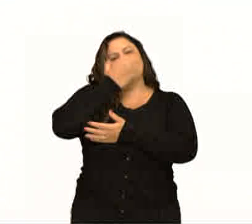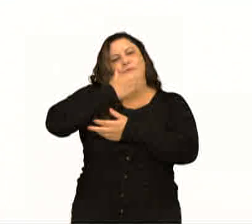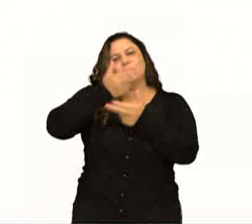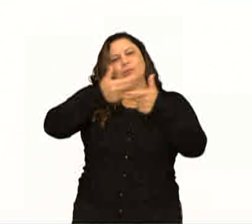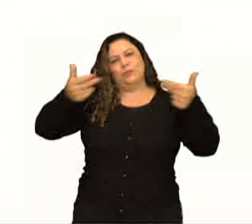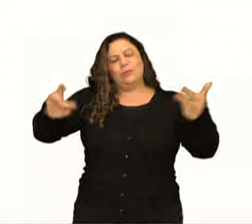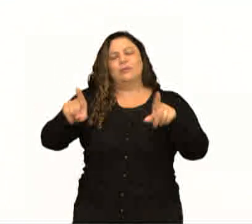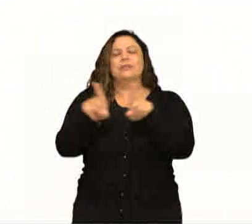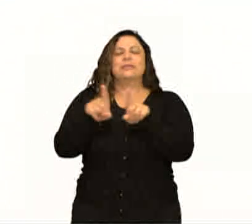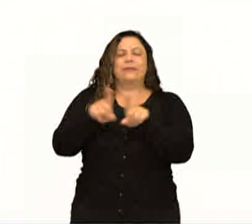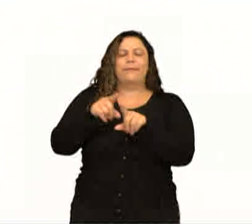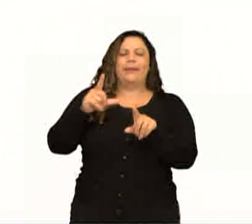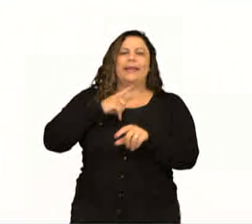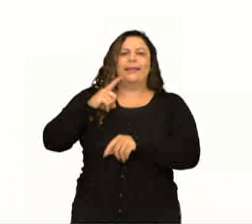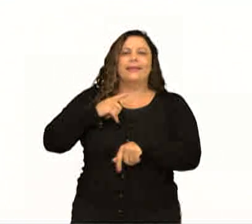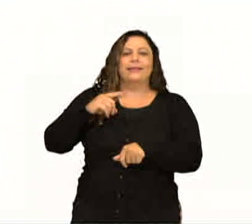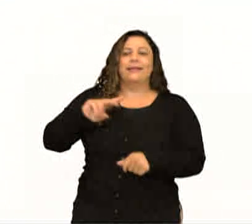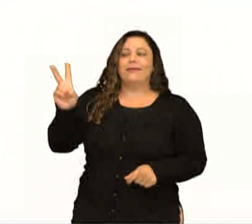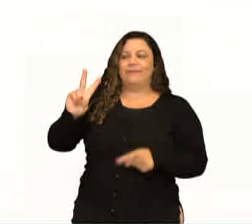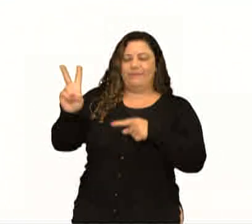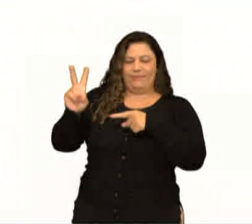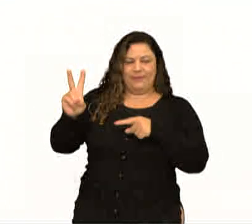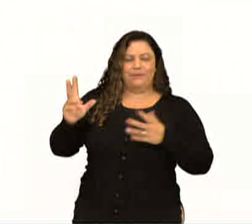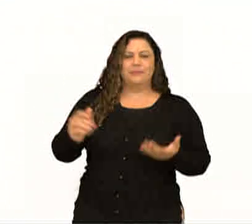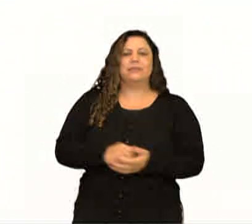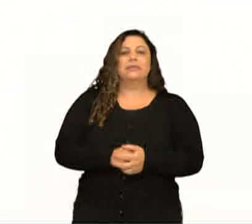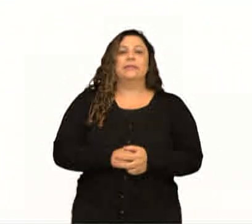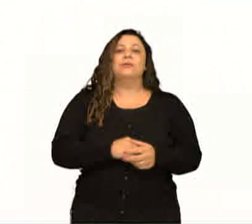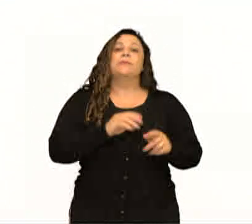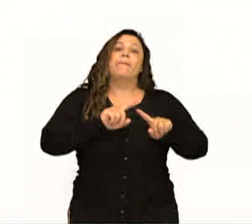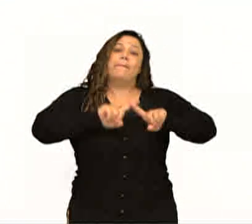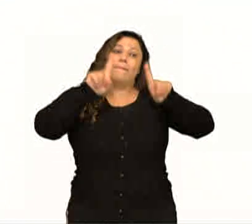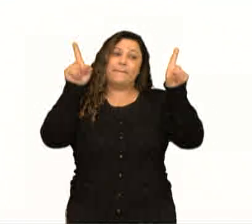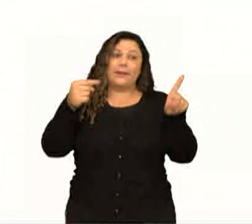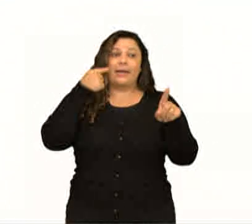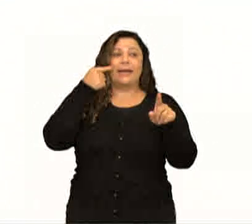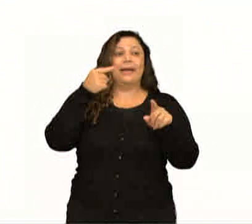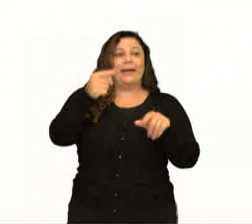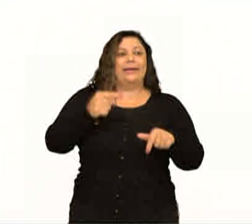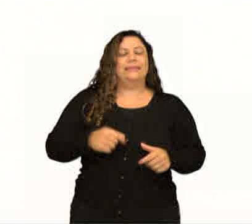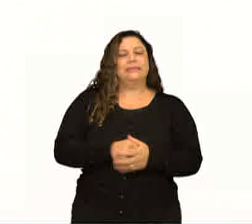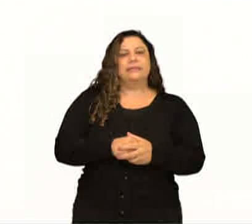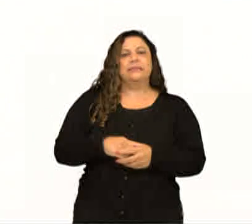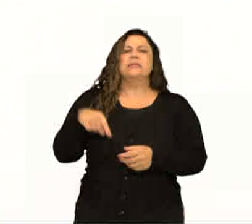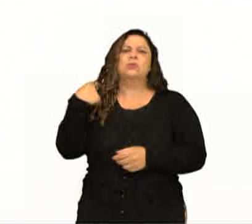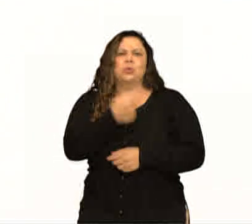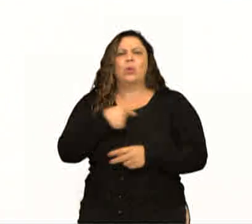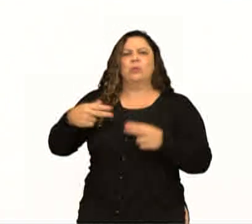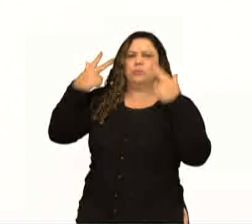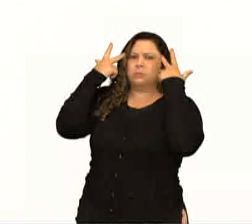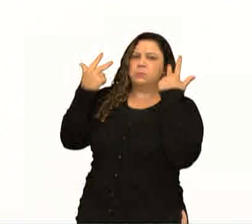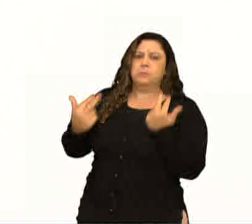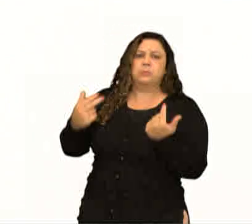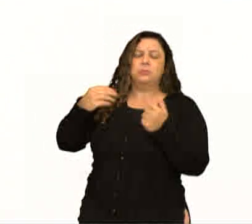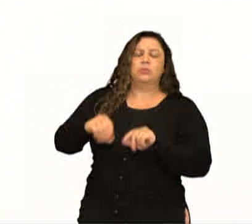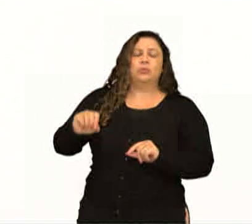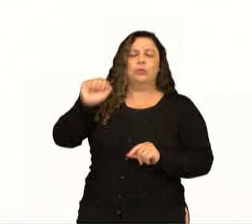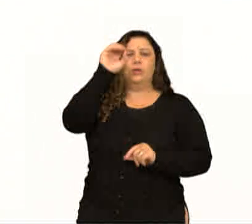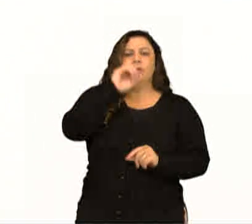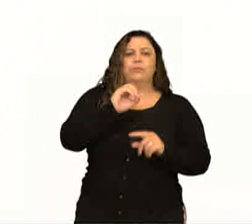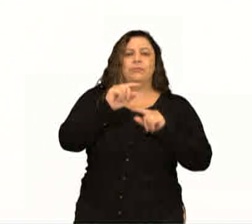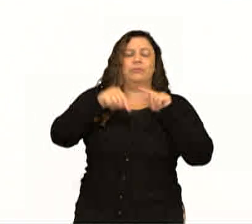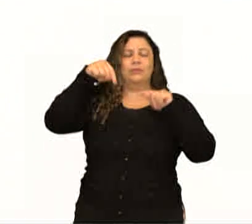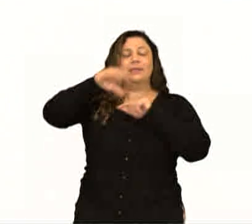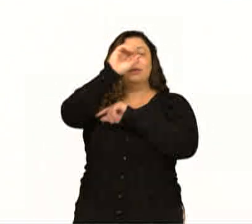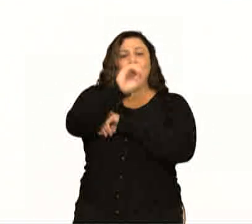vitamina C, mas contribui pouco na dieta alimentar comum nossa aqui, né, dos seres